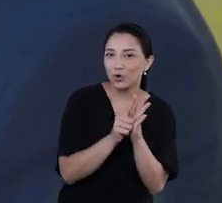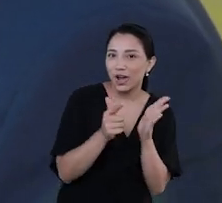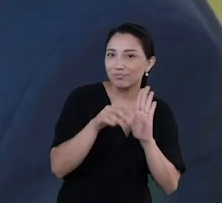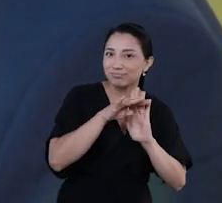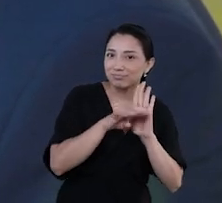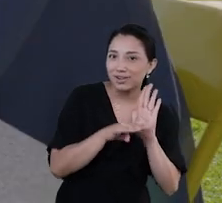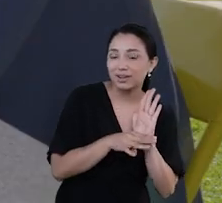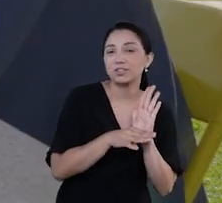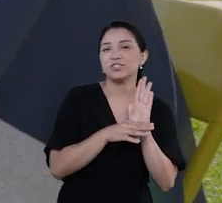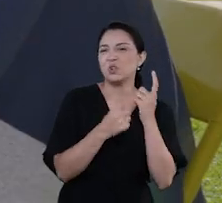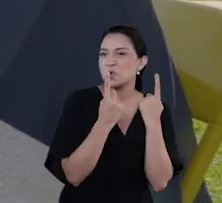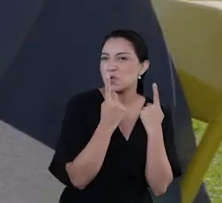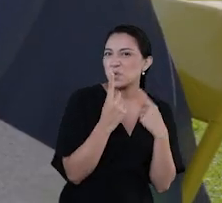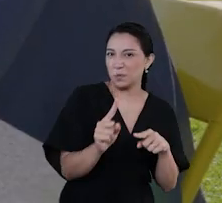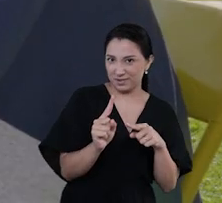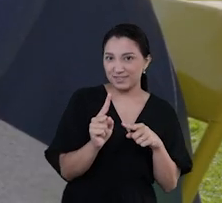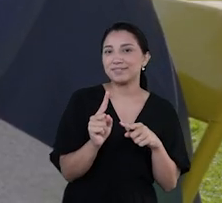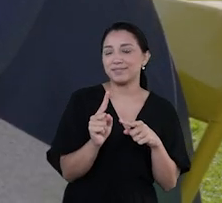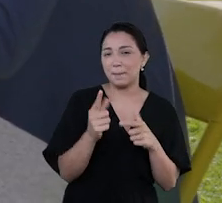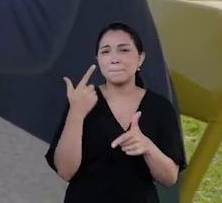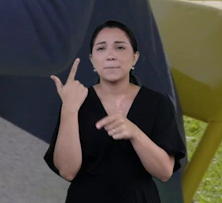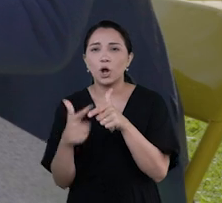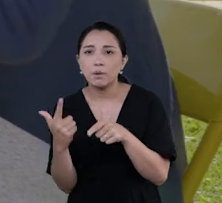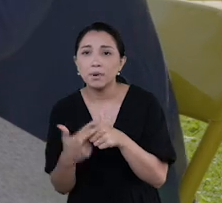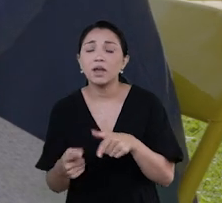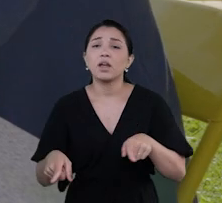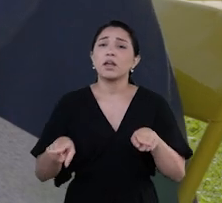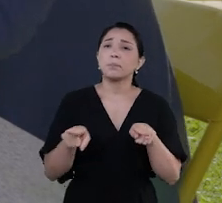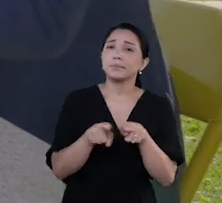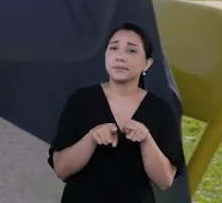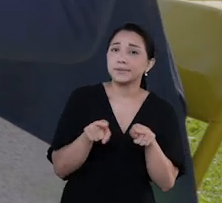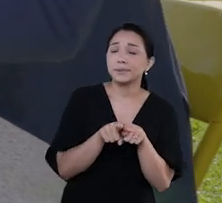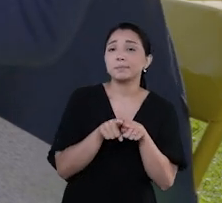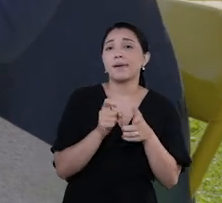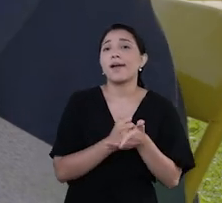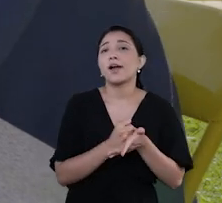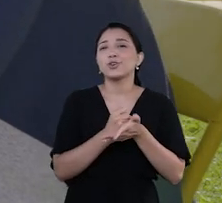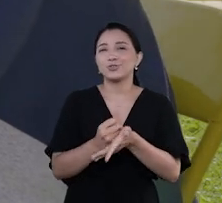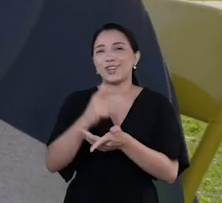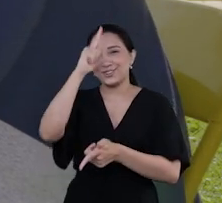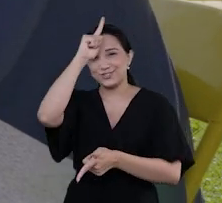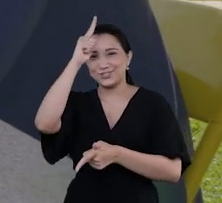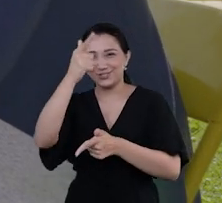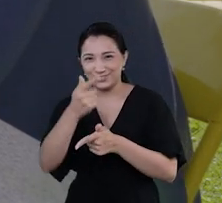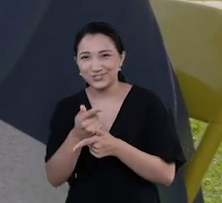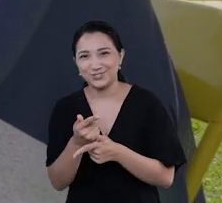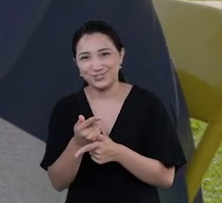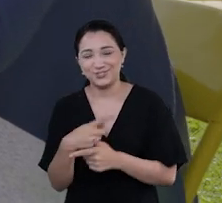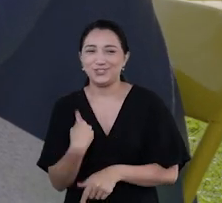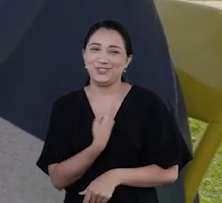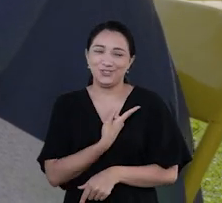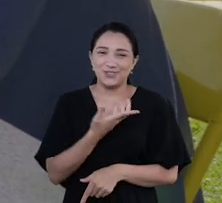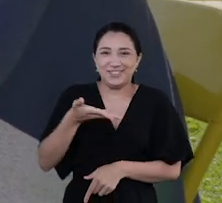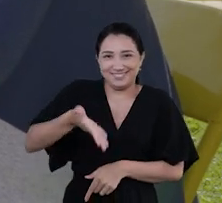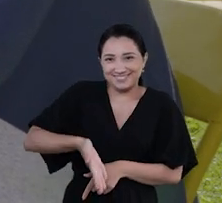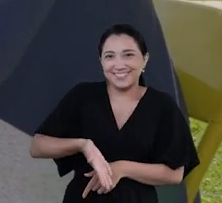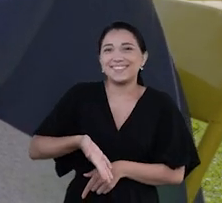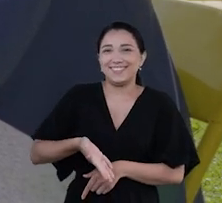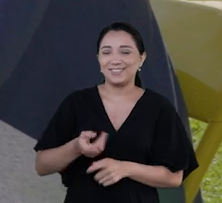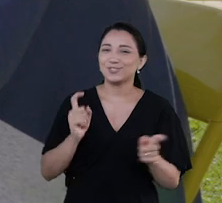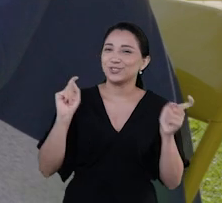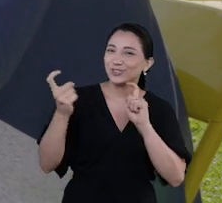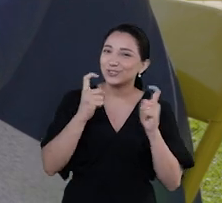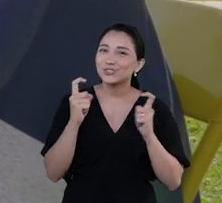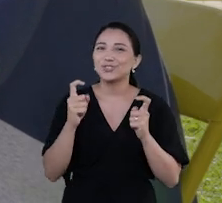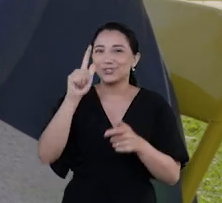combater também algumas ações e possam ajudar gestores já que estamos aqui discutindo com gestores com líderes